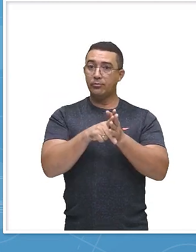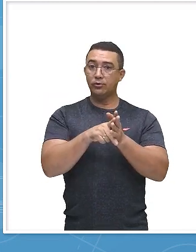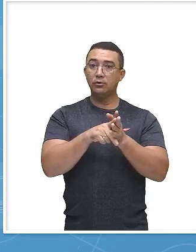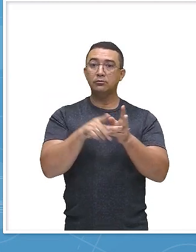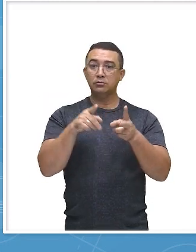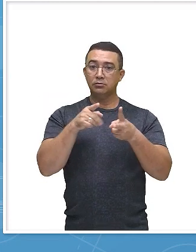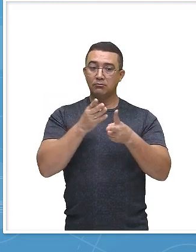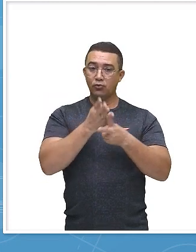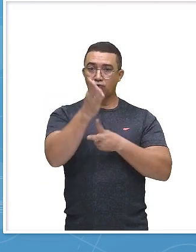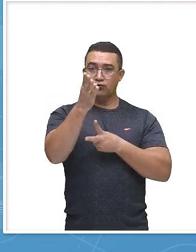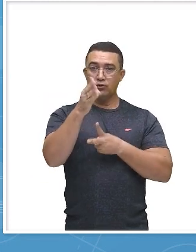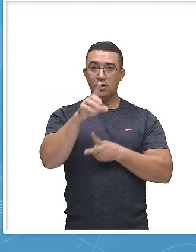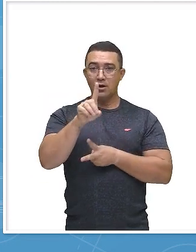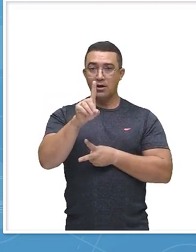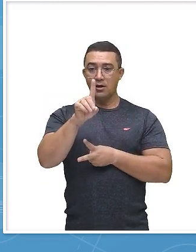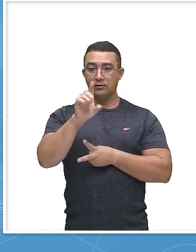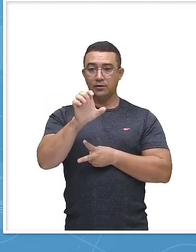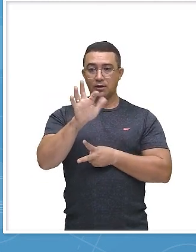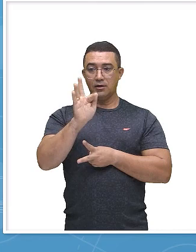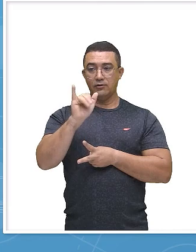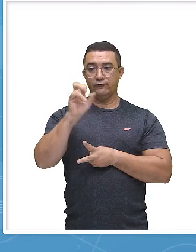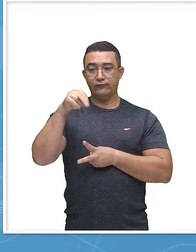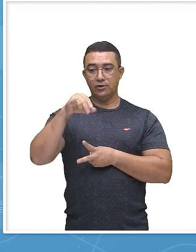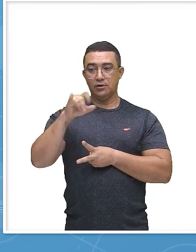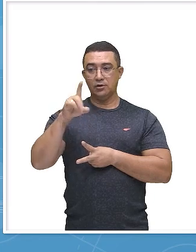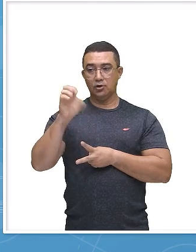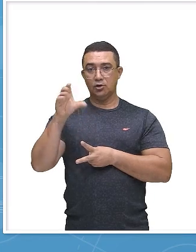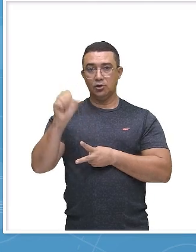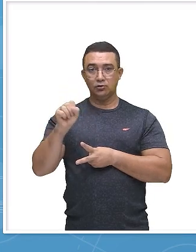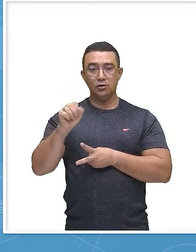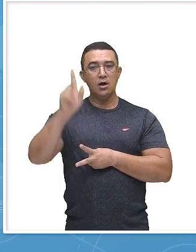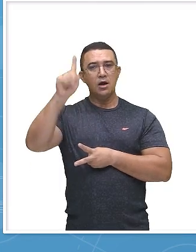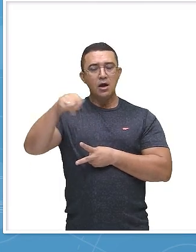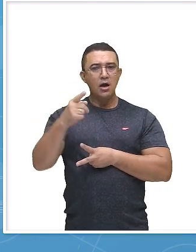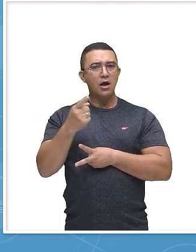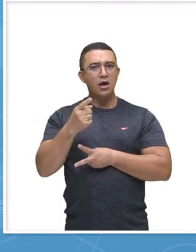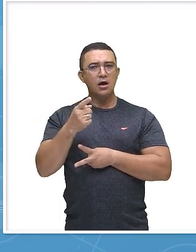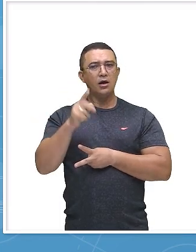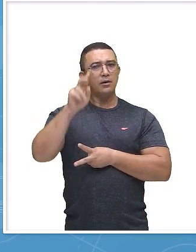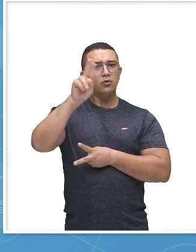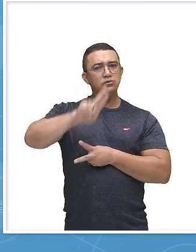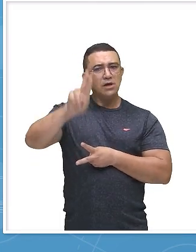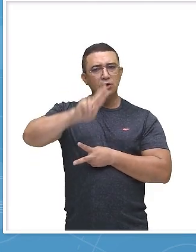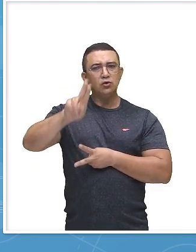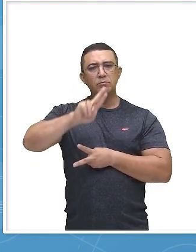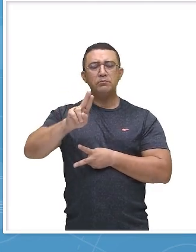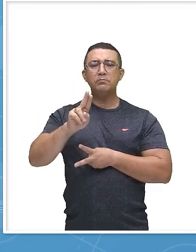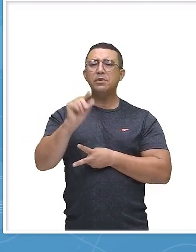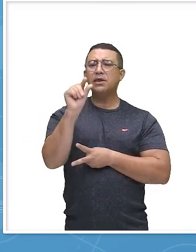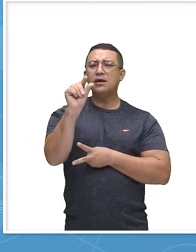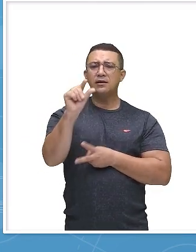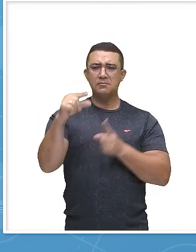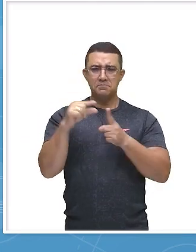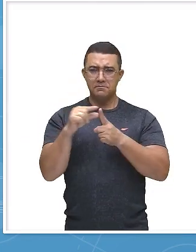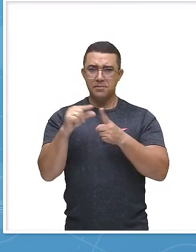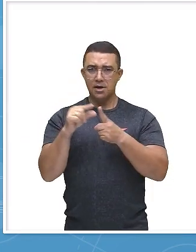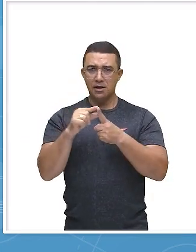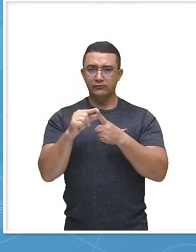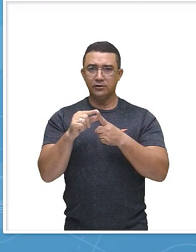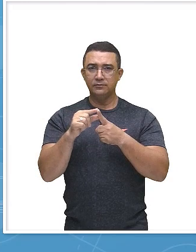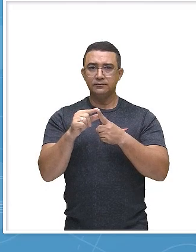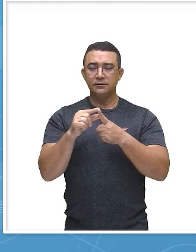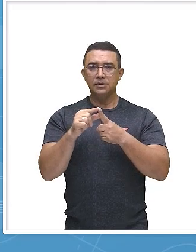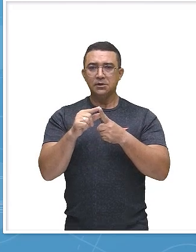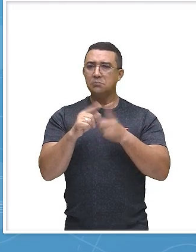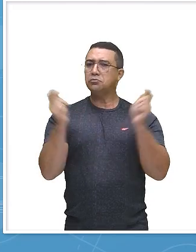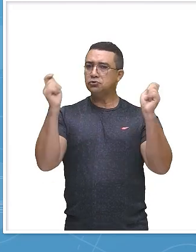fácil, porque é a classe de palavras constituída pelo menor número de palavras. Dá para você introjetar,